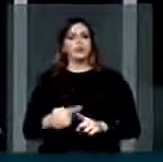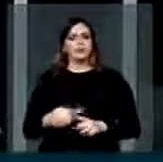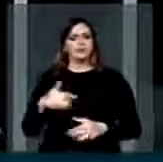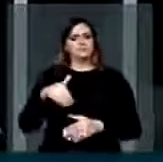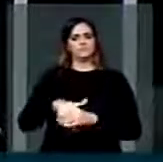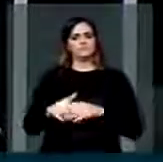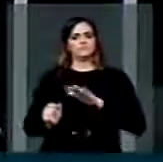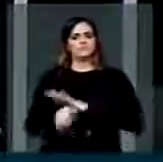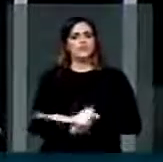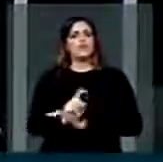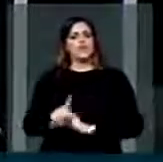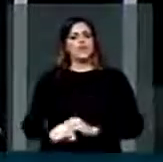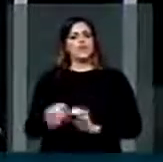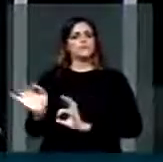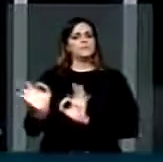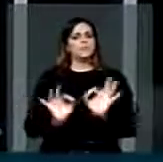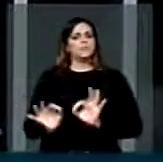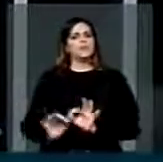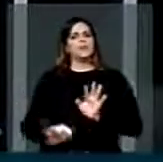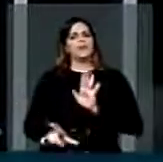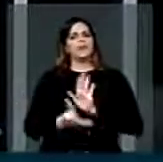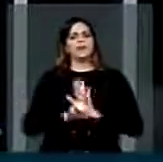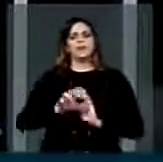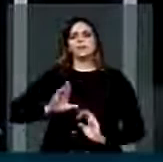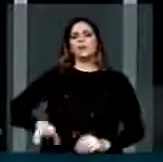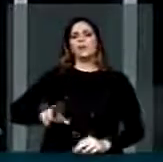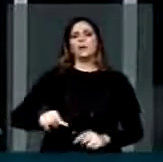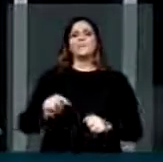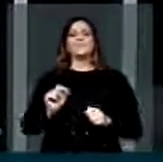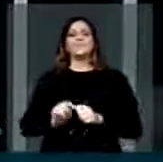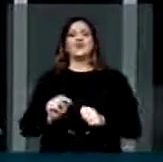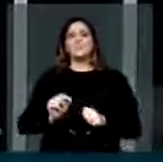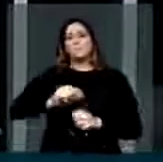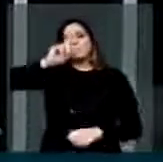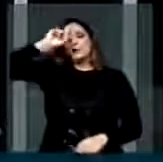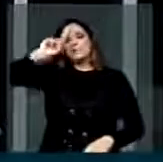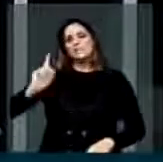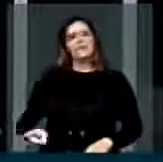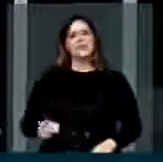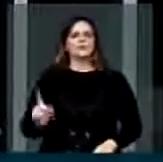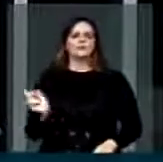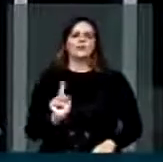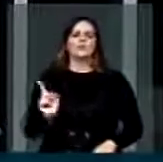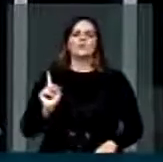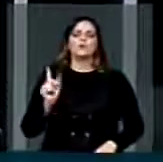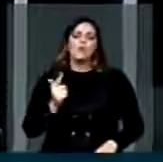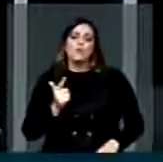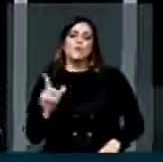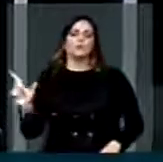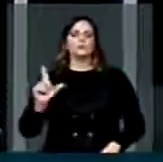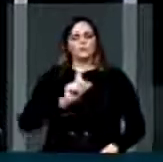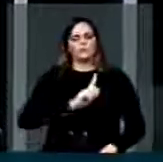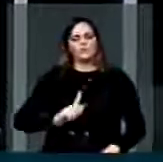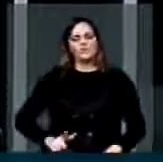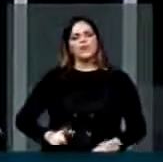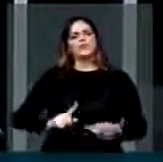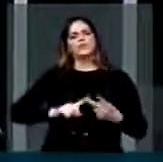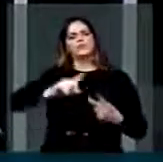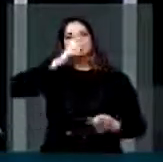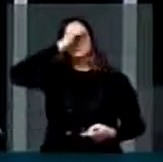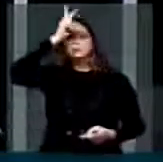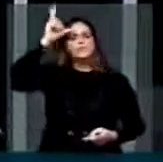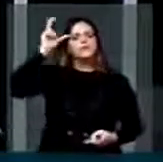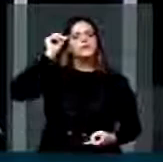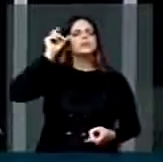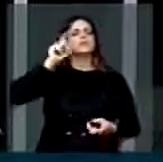legislar. Nós não fomos eleitos para executar. Quem executa é o Poder Executivo, é o prefeito do